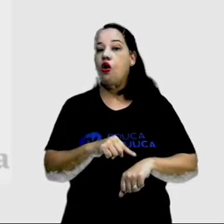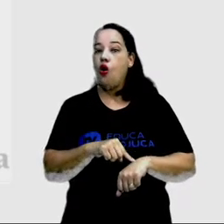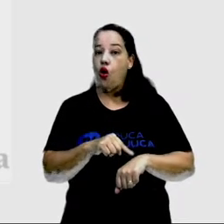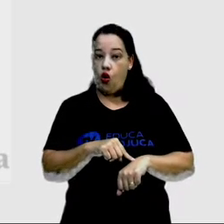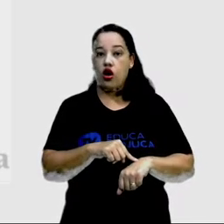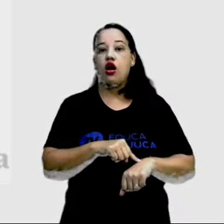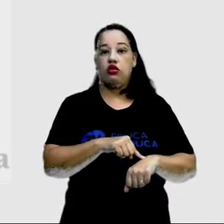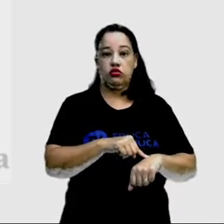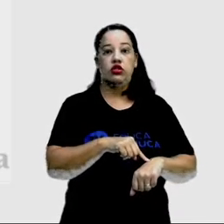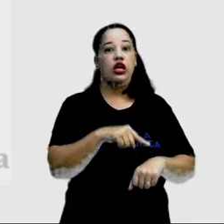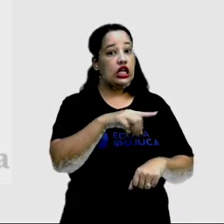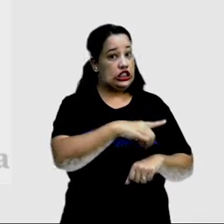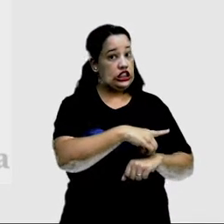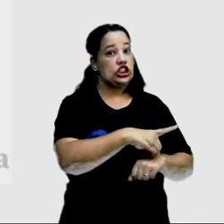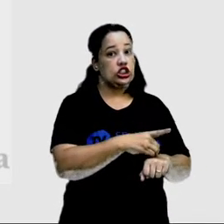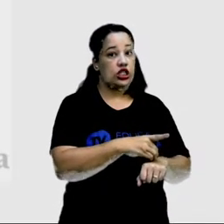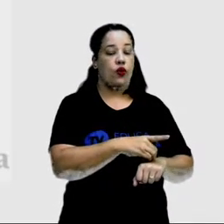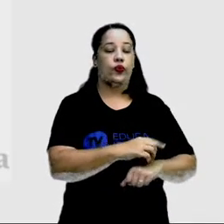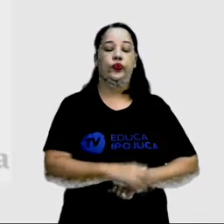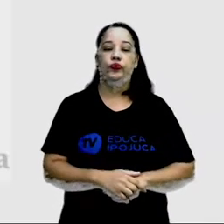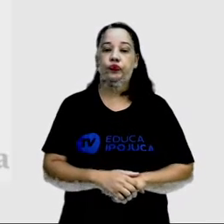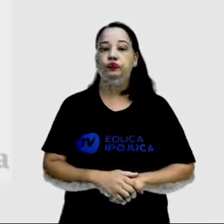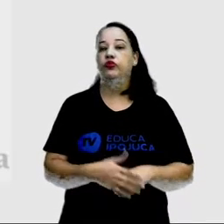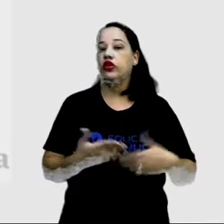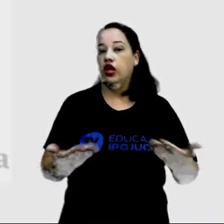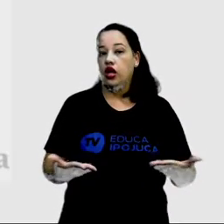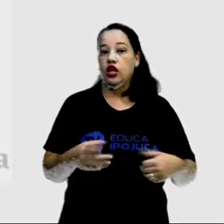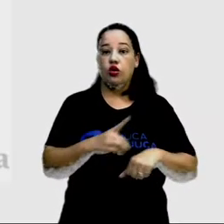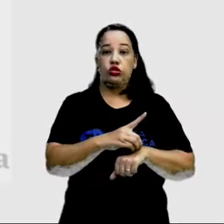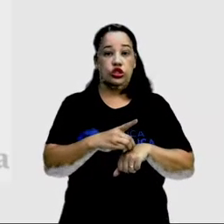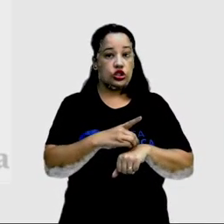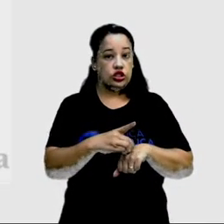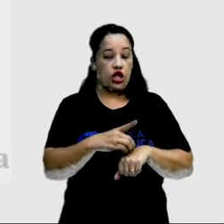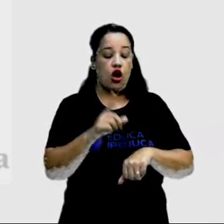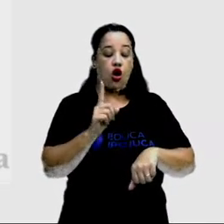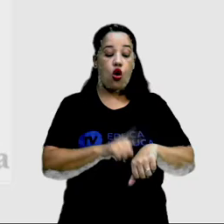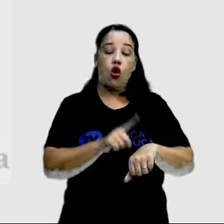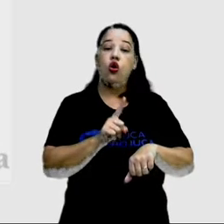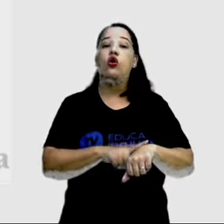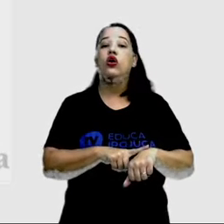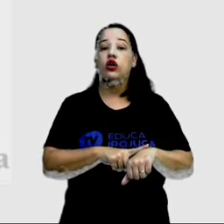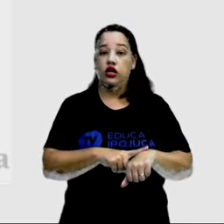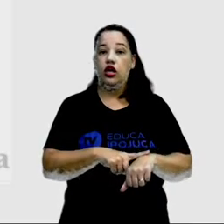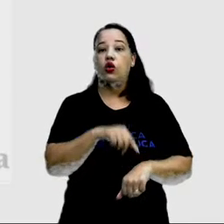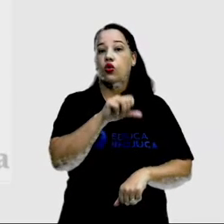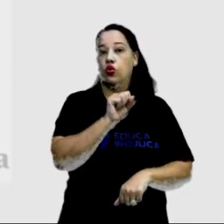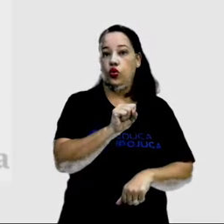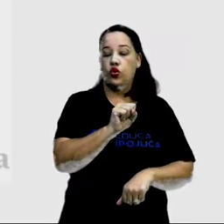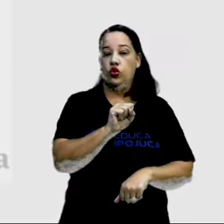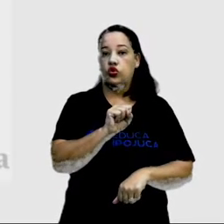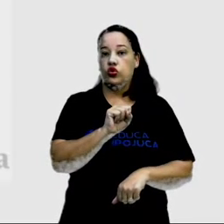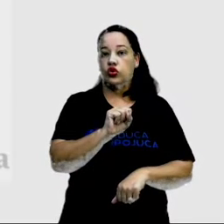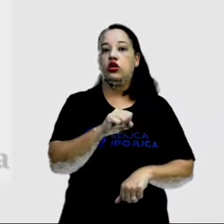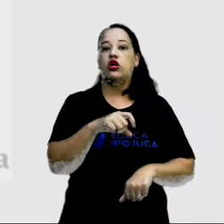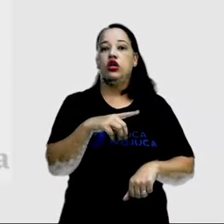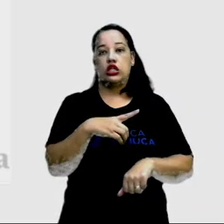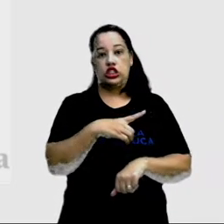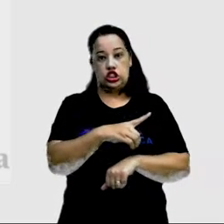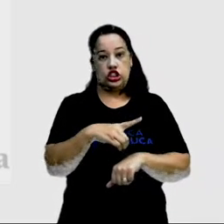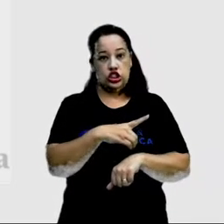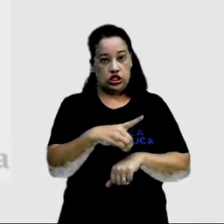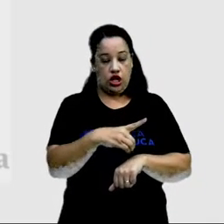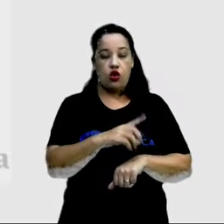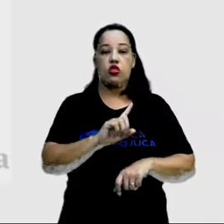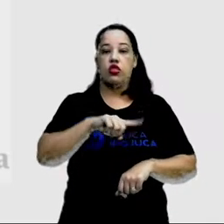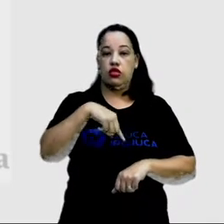digital. Vamos lá. Guilherme começou a ler o livro às 8 horas. Quando viu no relógio digital,